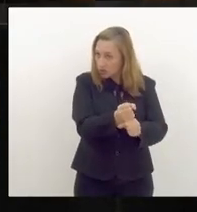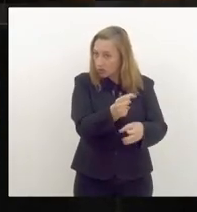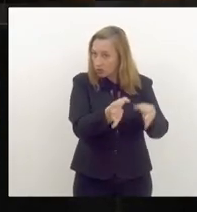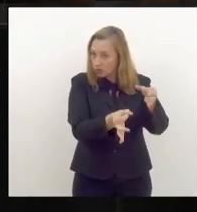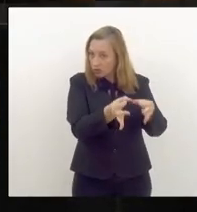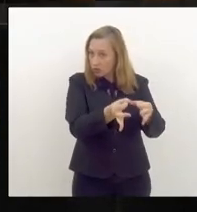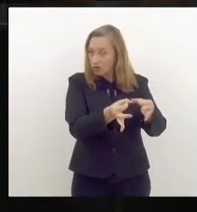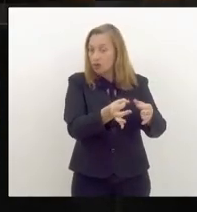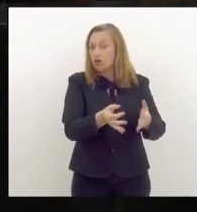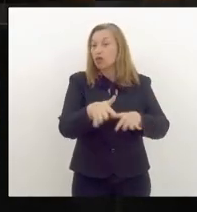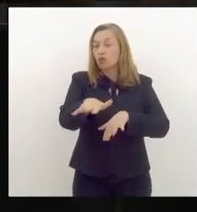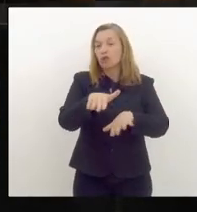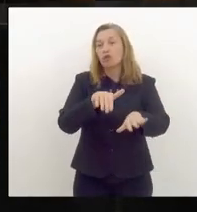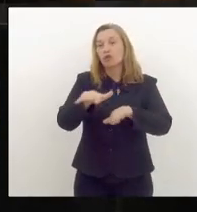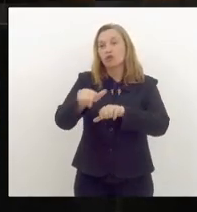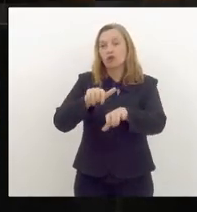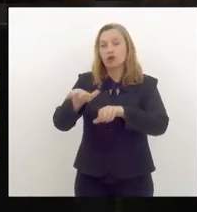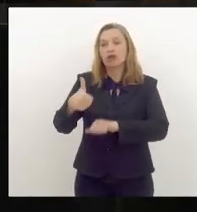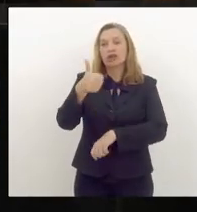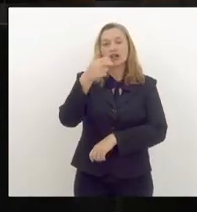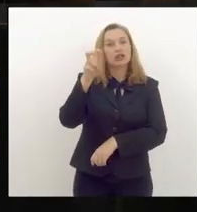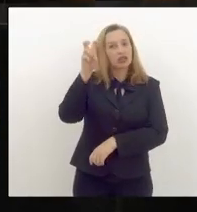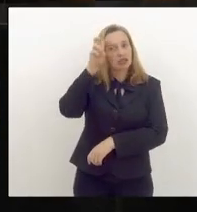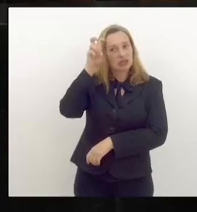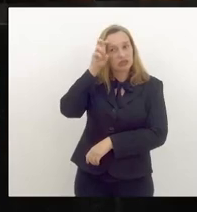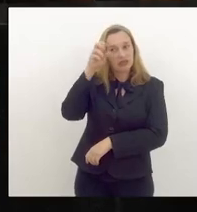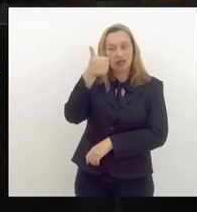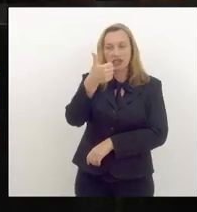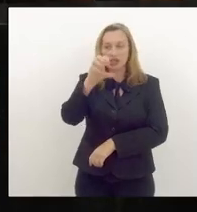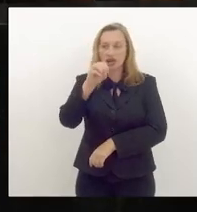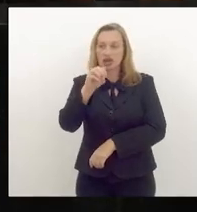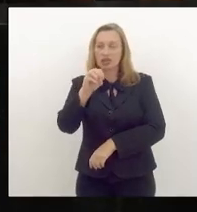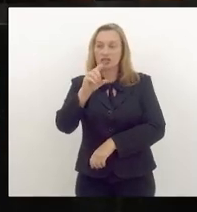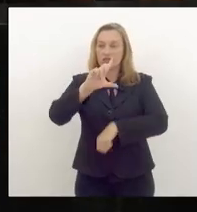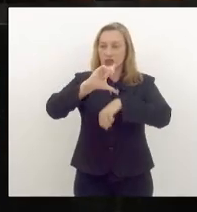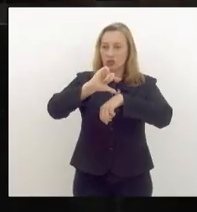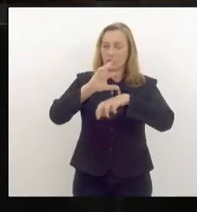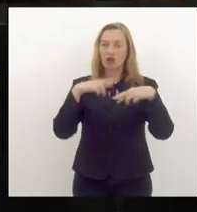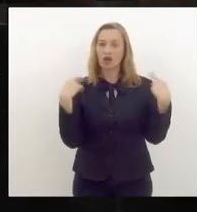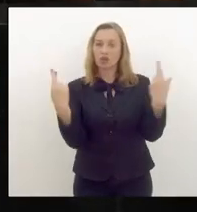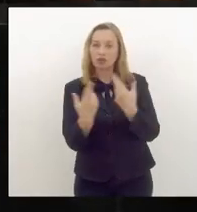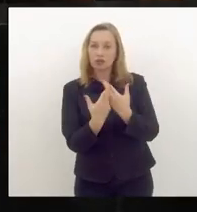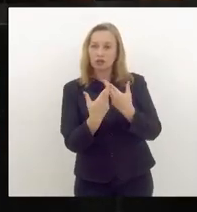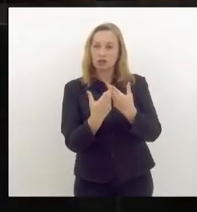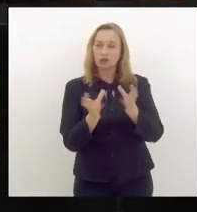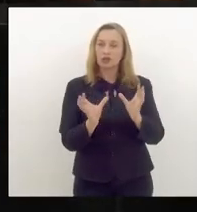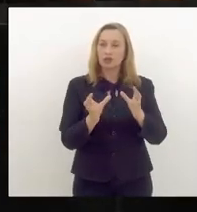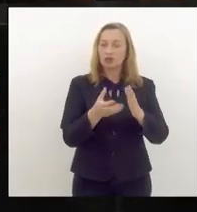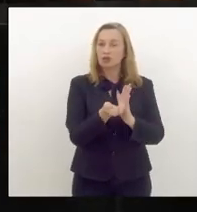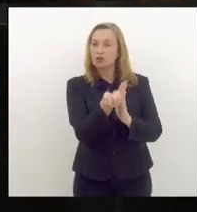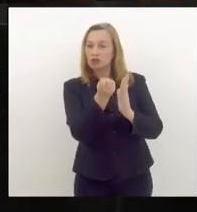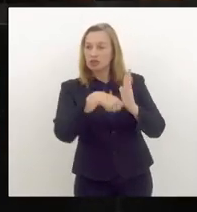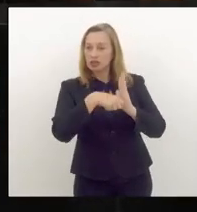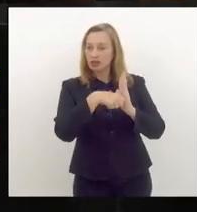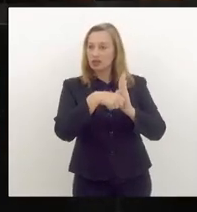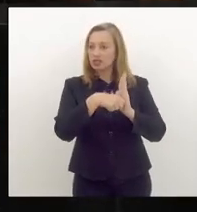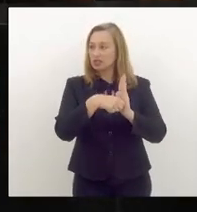convocando para quinta-feira às 10 horas a reunião da comissão de tributação